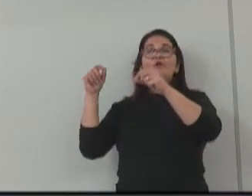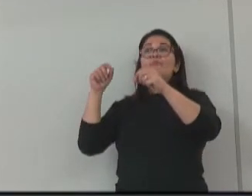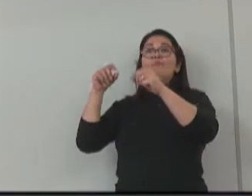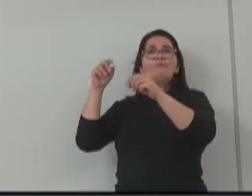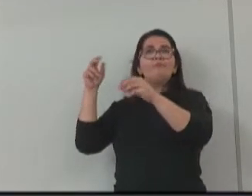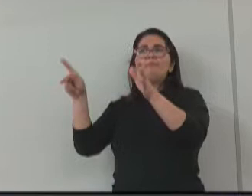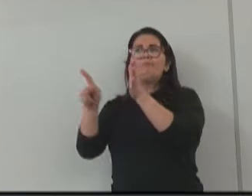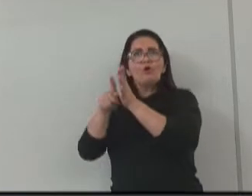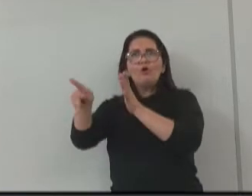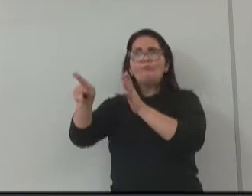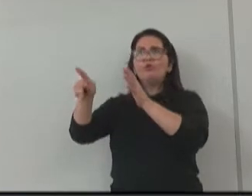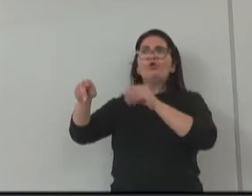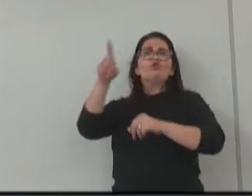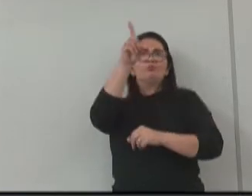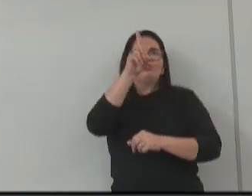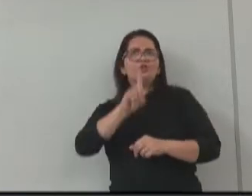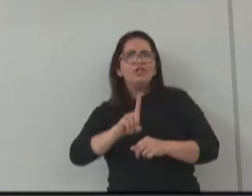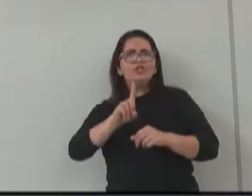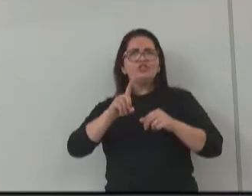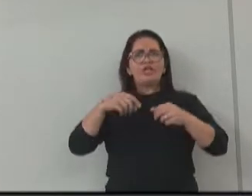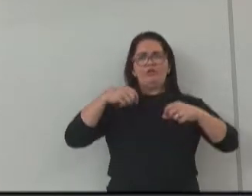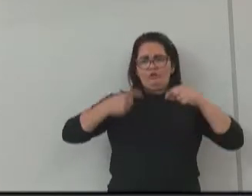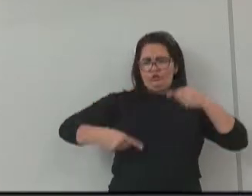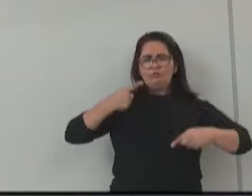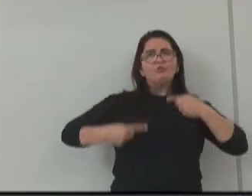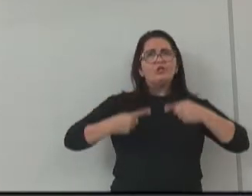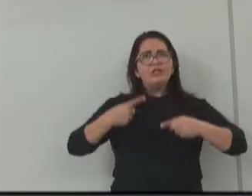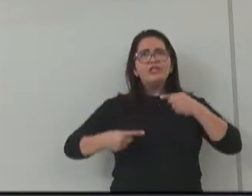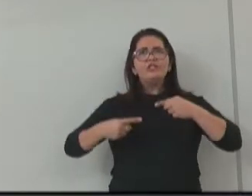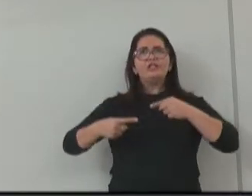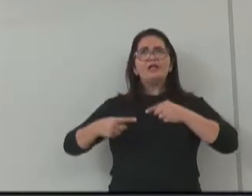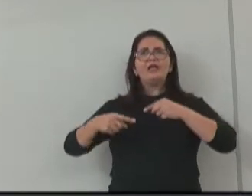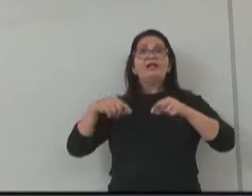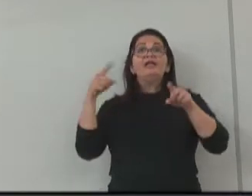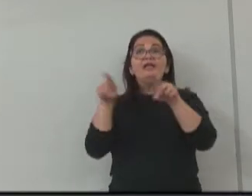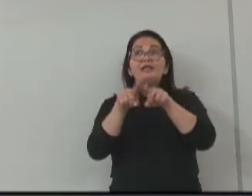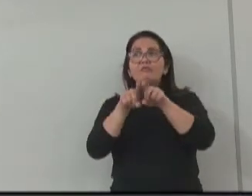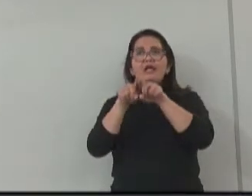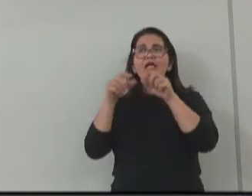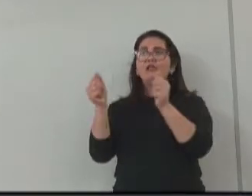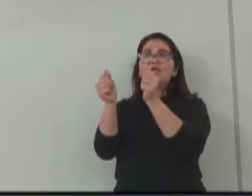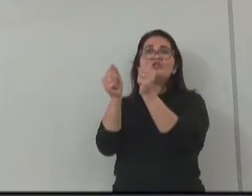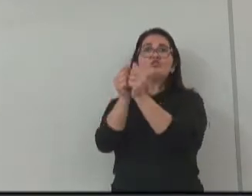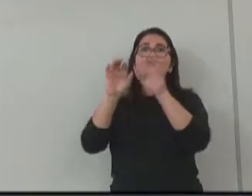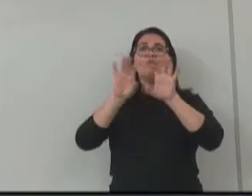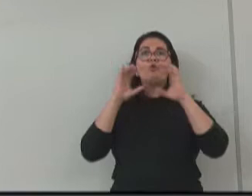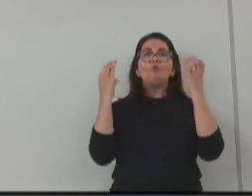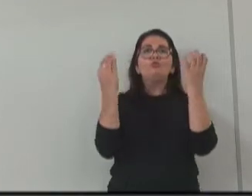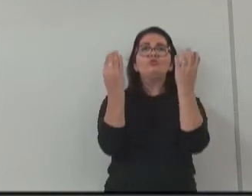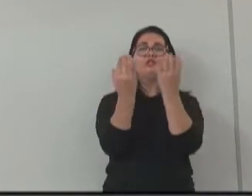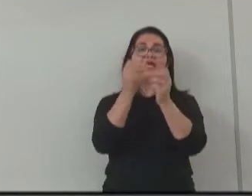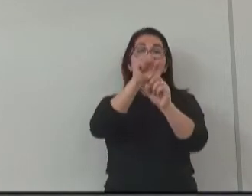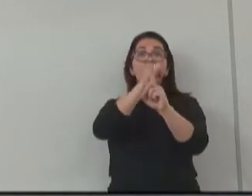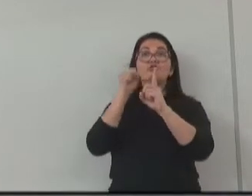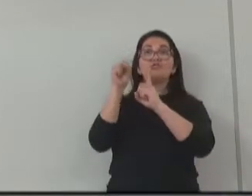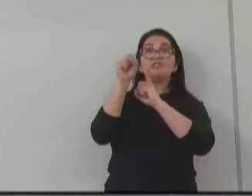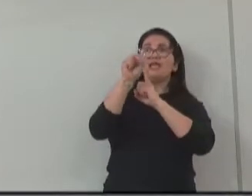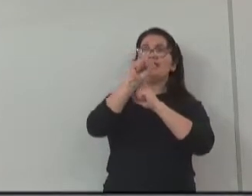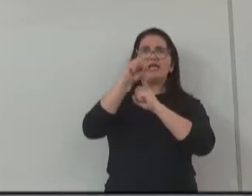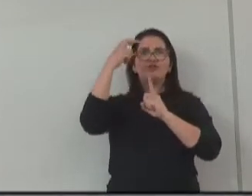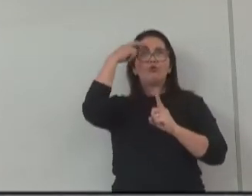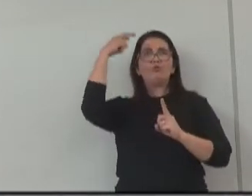com unidade política administrativa, em geral habitado por uma comunidade com uma história própria. Cada país tem a